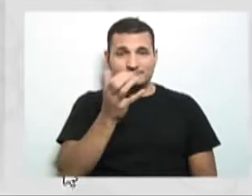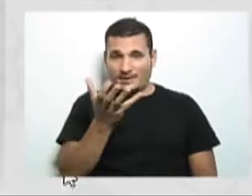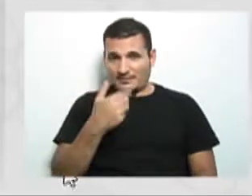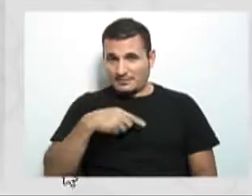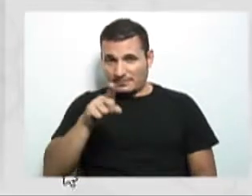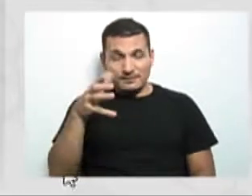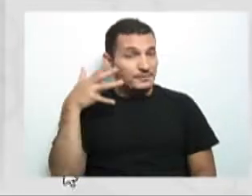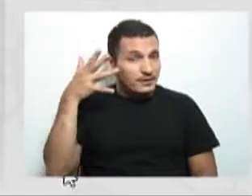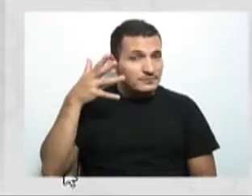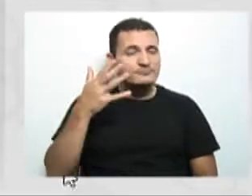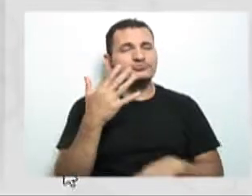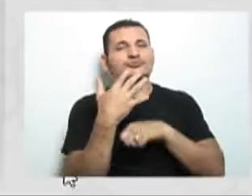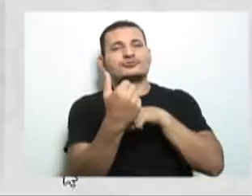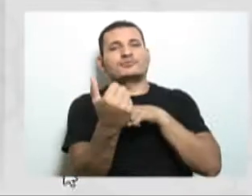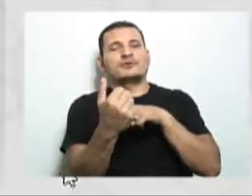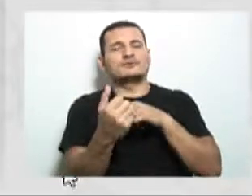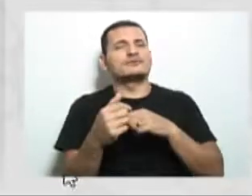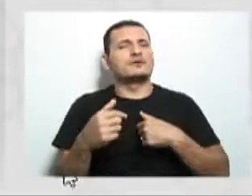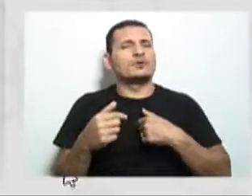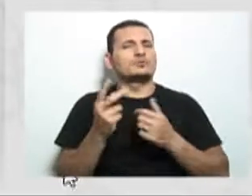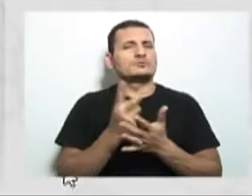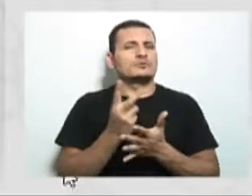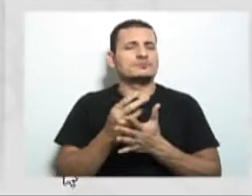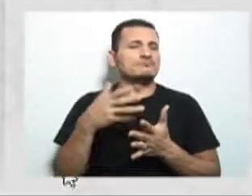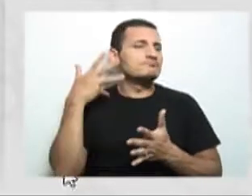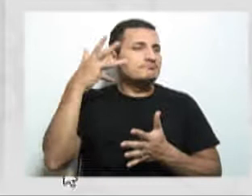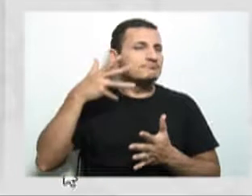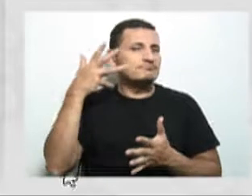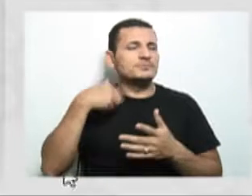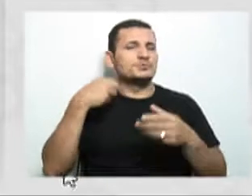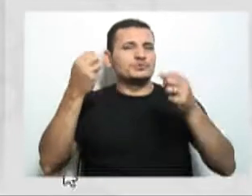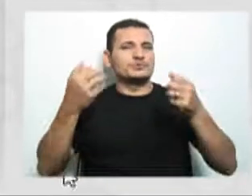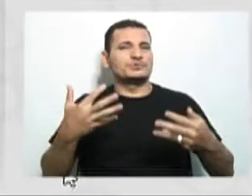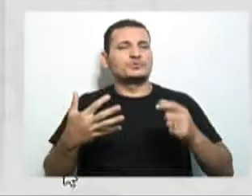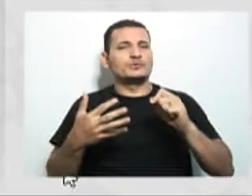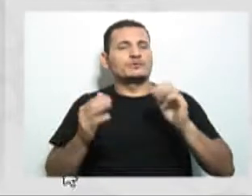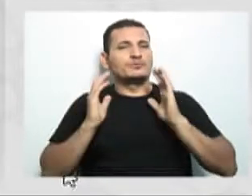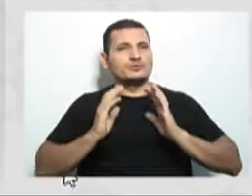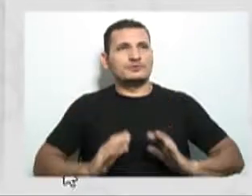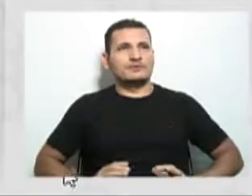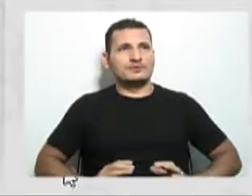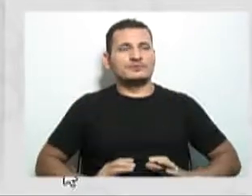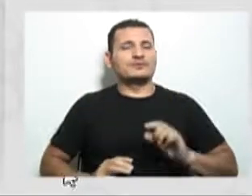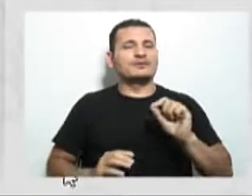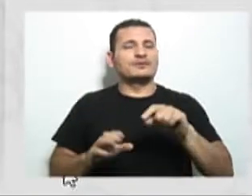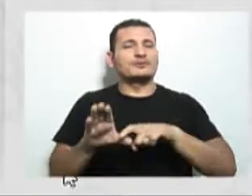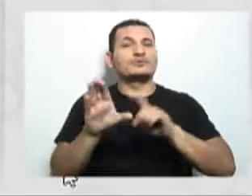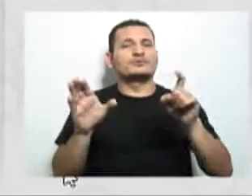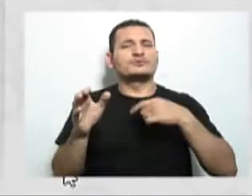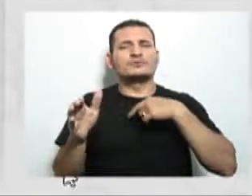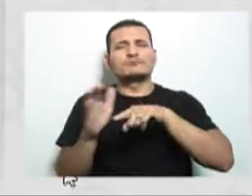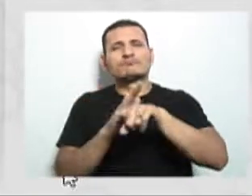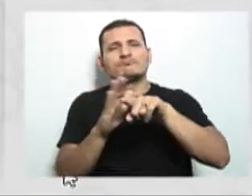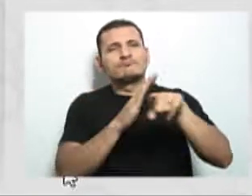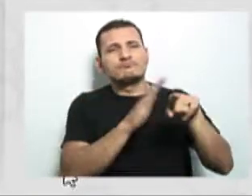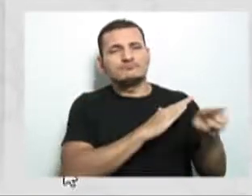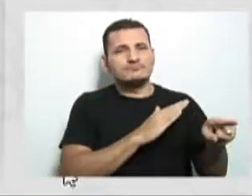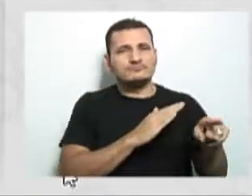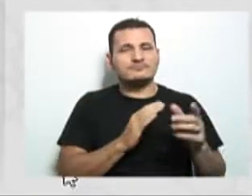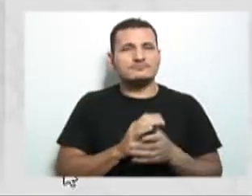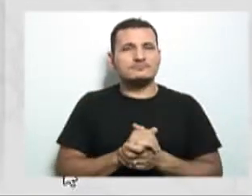me chamar, sobre essas situações de comportamento. Quando eu chego aqui em Independência, eu pergunto,